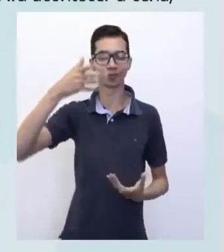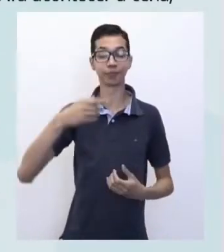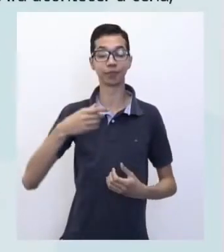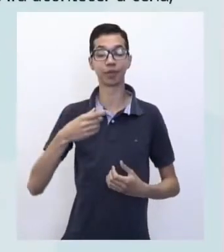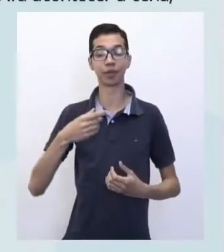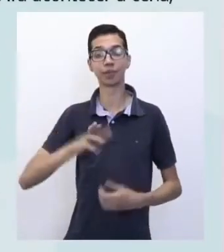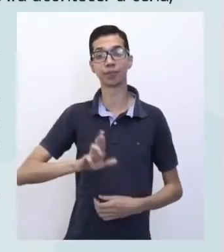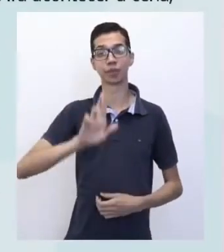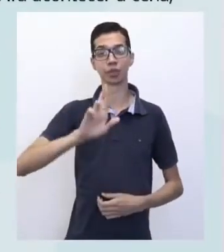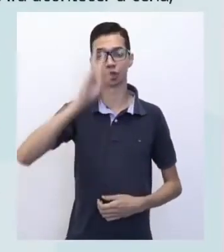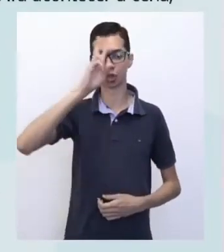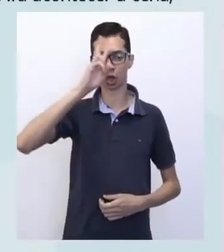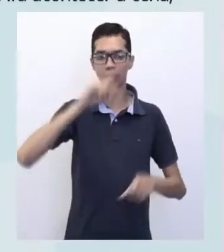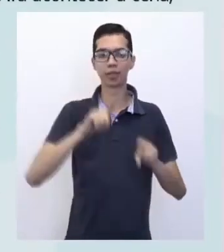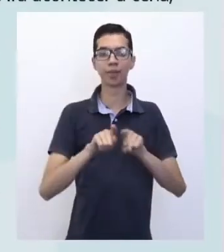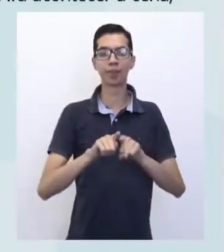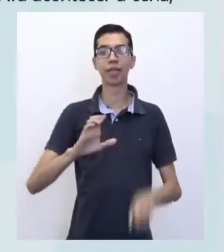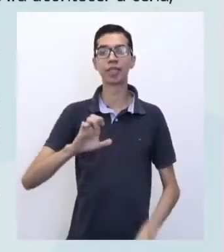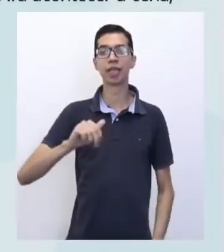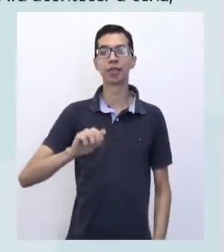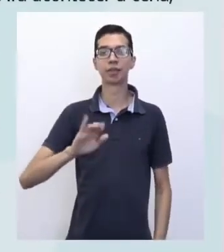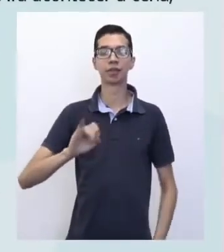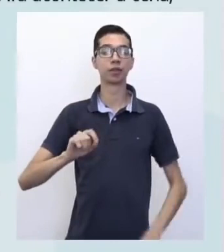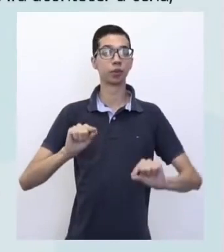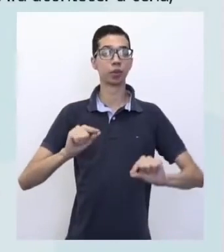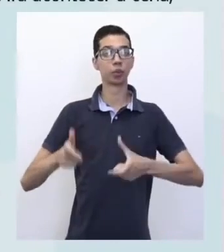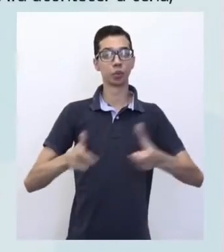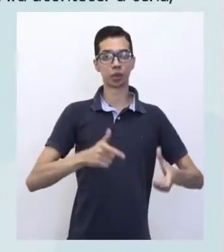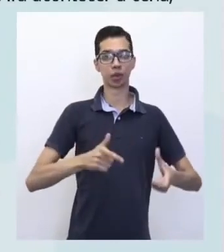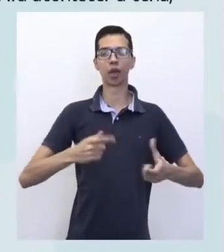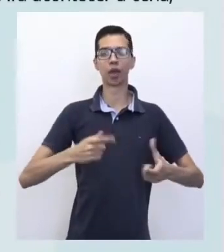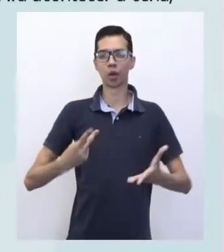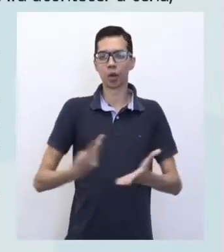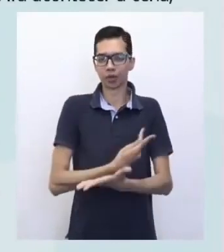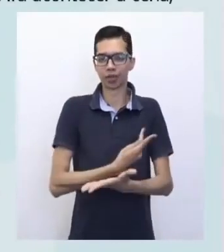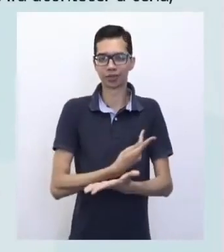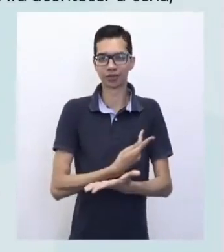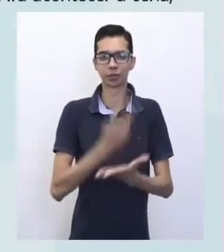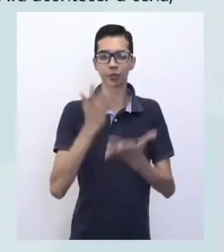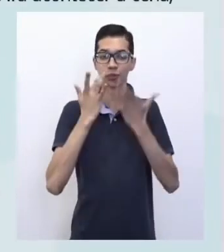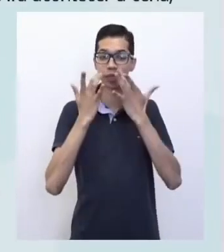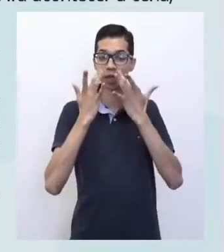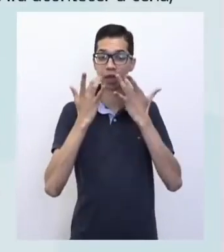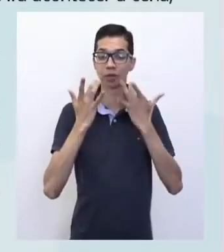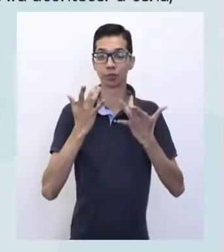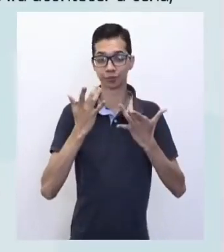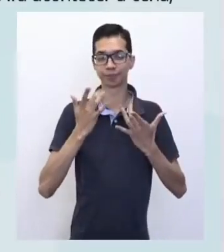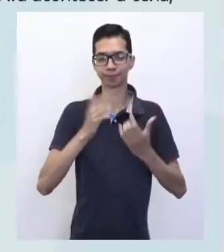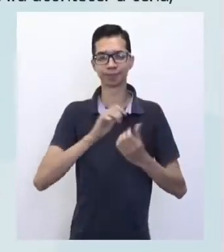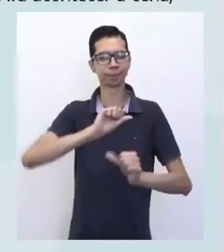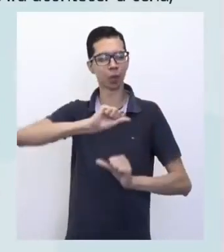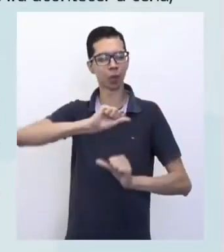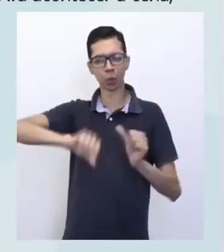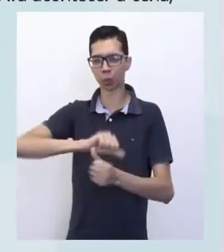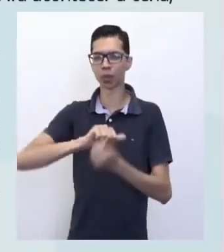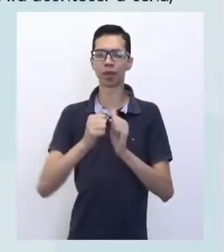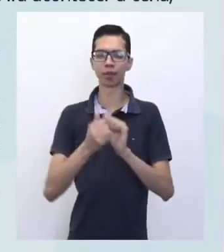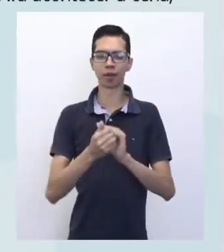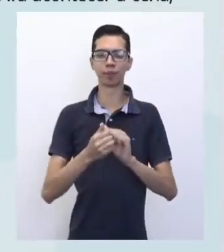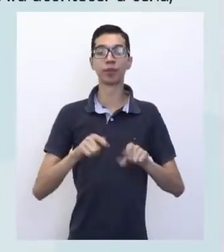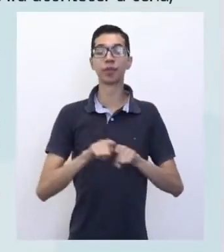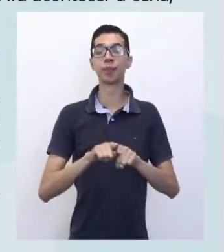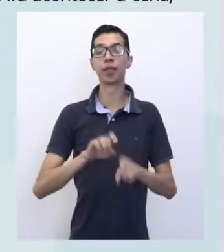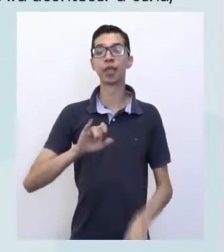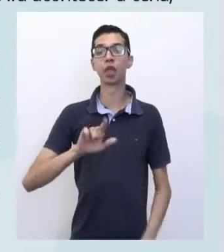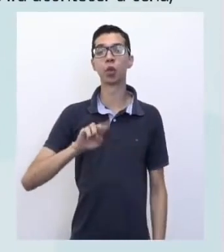elementos agrupados que transformam o espaço onde vai acontecer a cena, e pode ser convencional ou não. Iluminação é um conjunto de